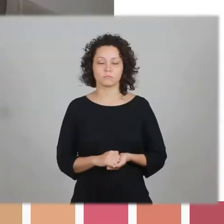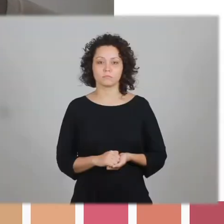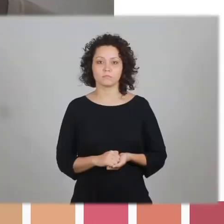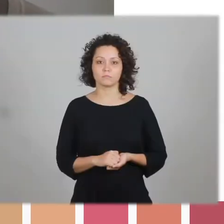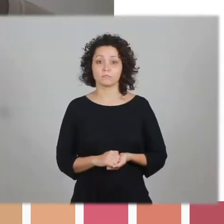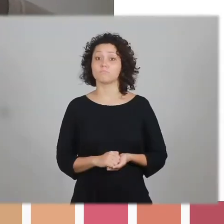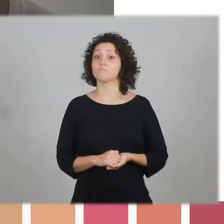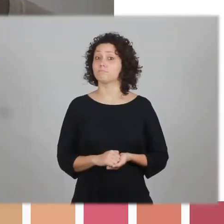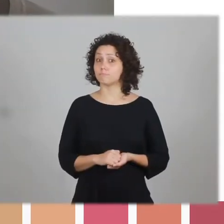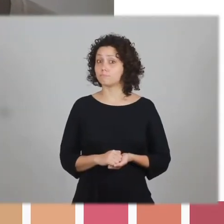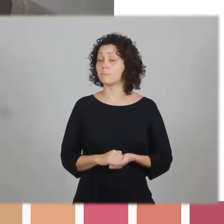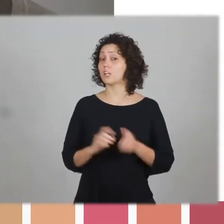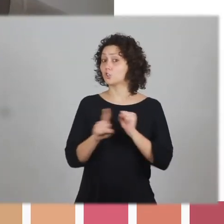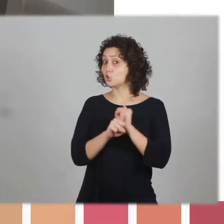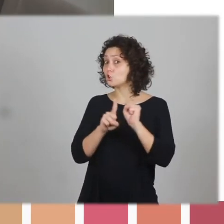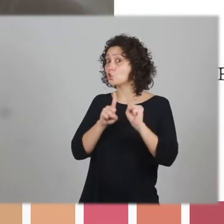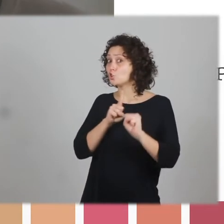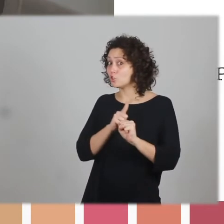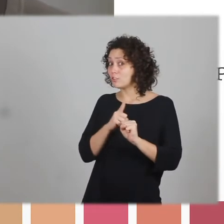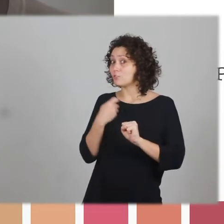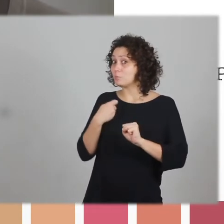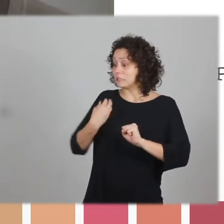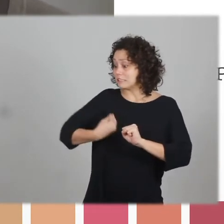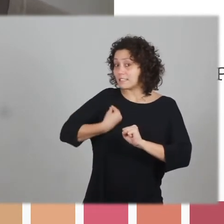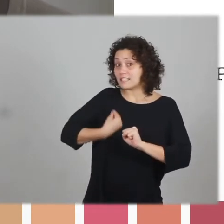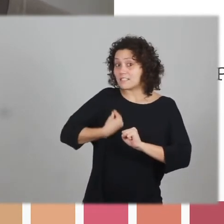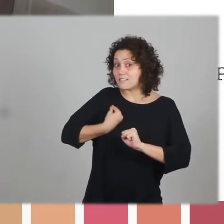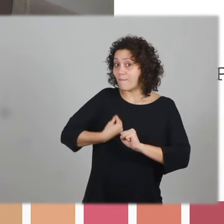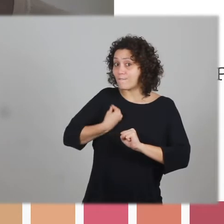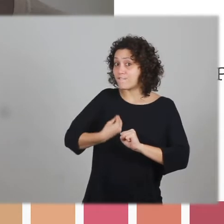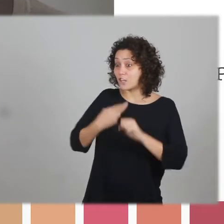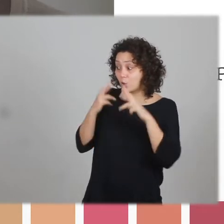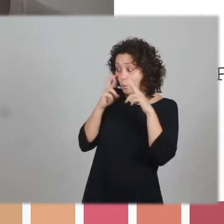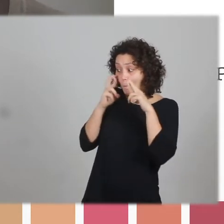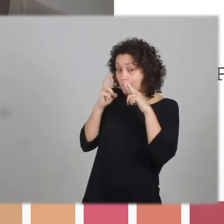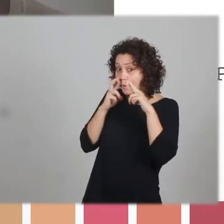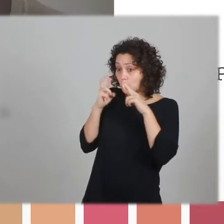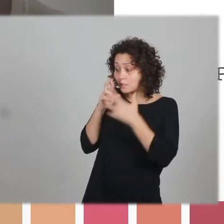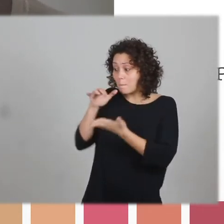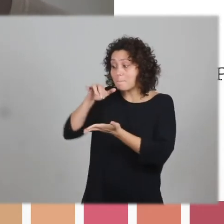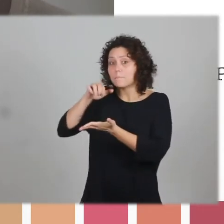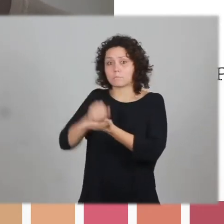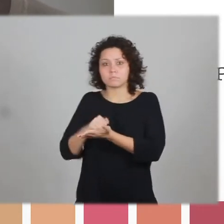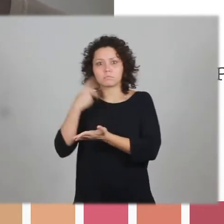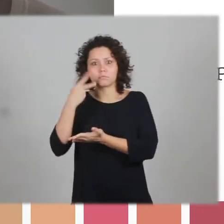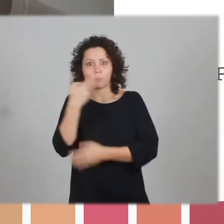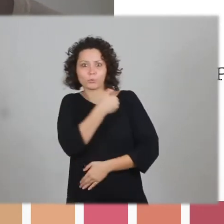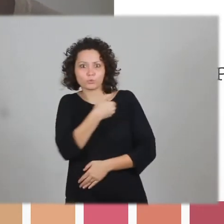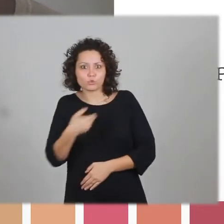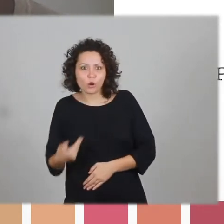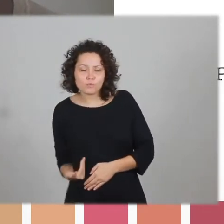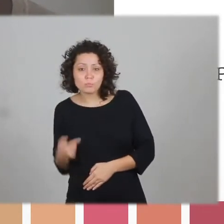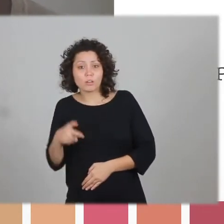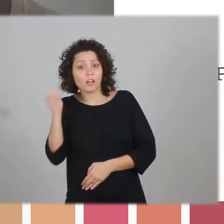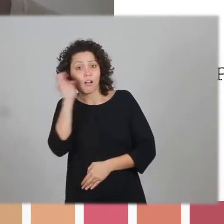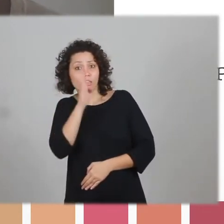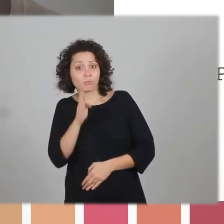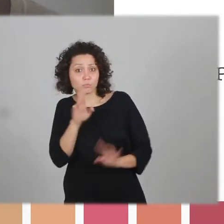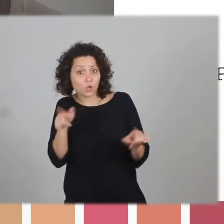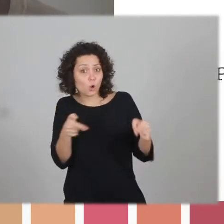civil no monitoramento e na implementação de políticas públicas no Brasil vinculadas à Agenda 2030, ela é uma das